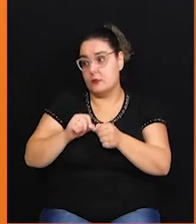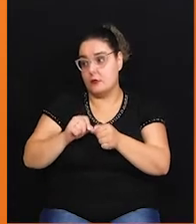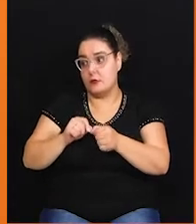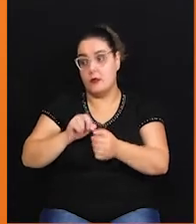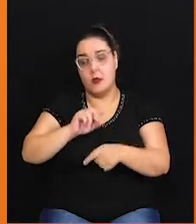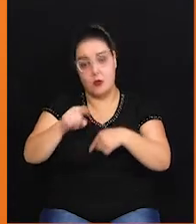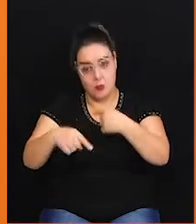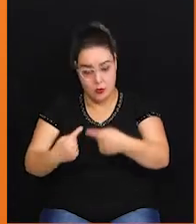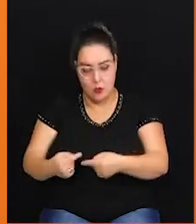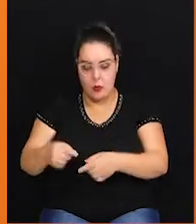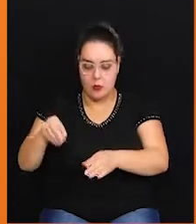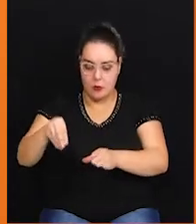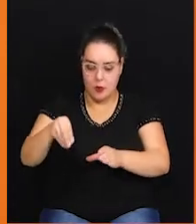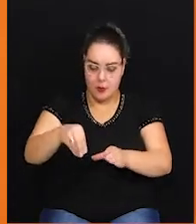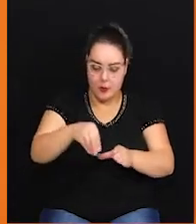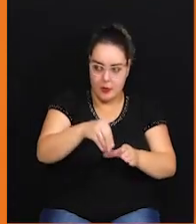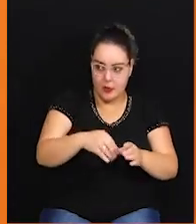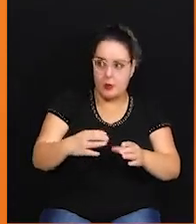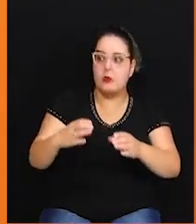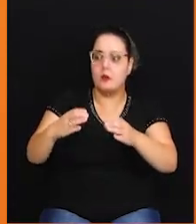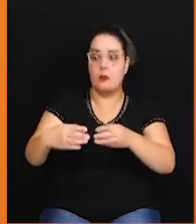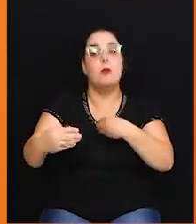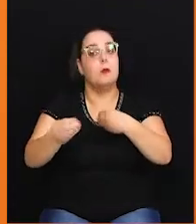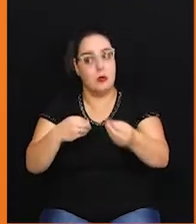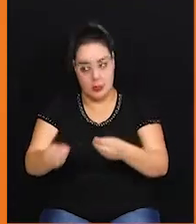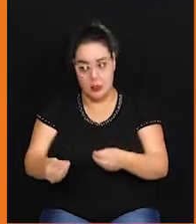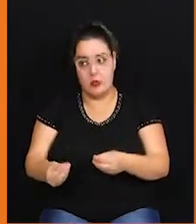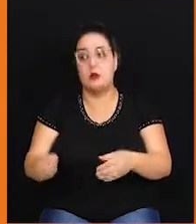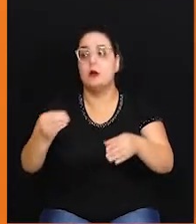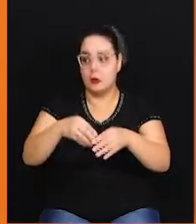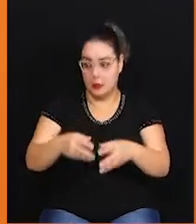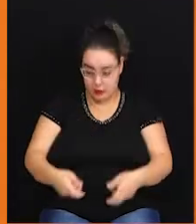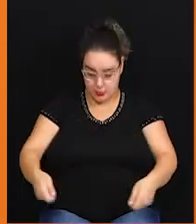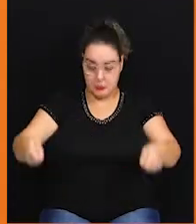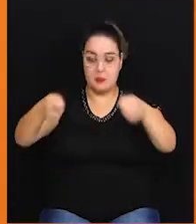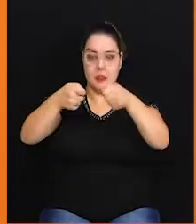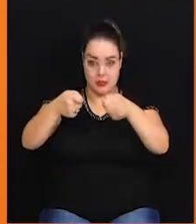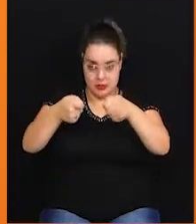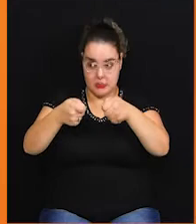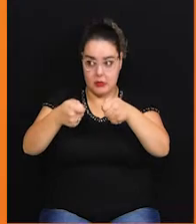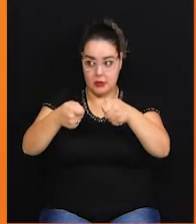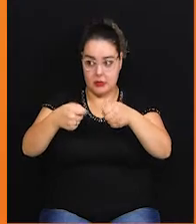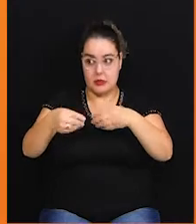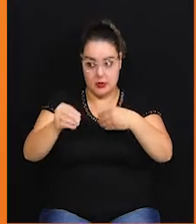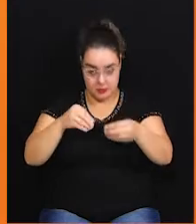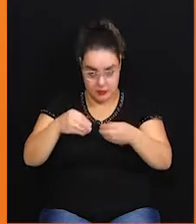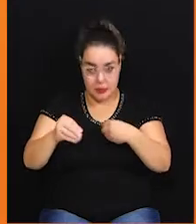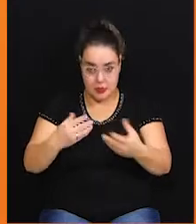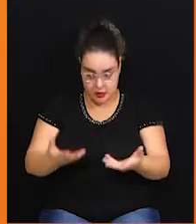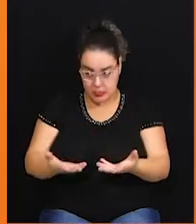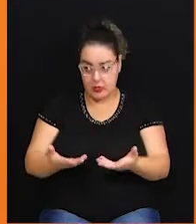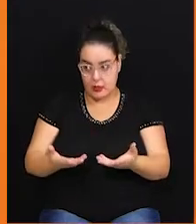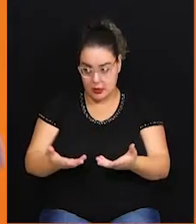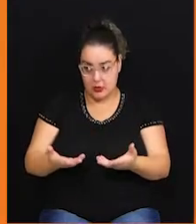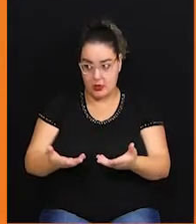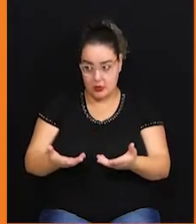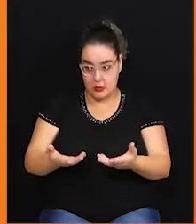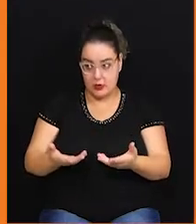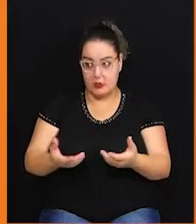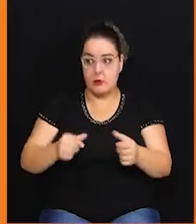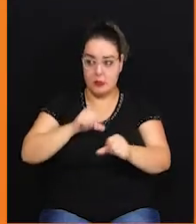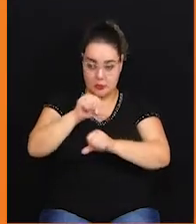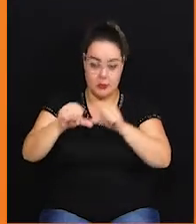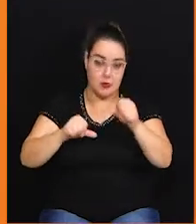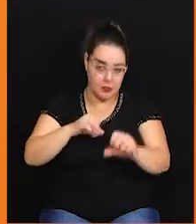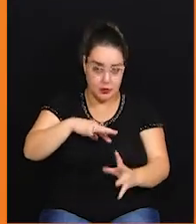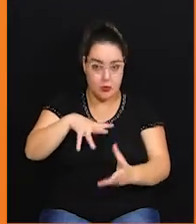em conjunto com várias outras unidades dentro de um plástico que vem dentro de uma sacola de farmácia ou de mercado, né? Então, para